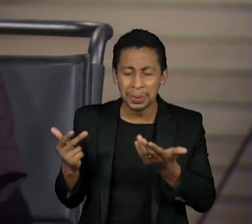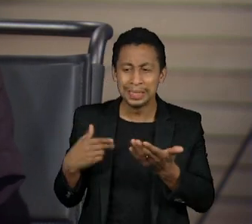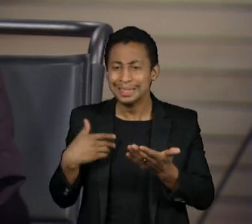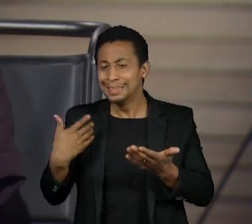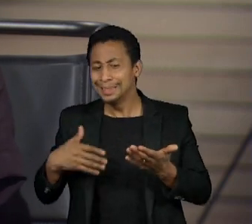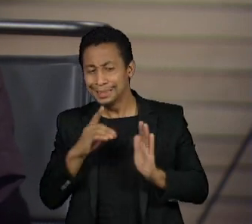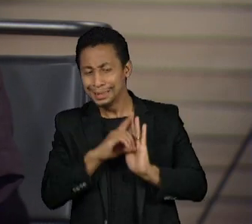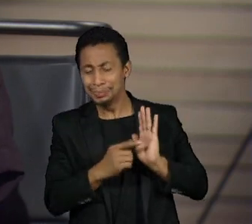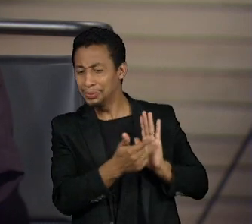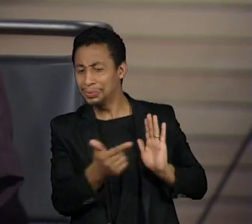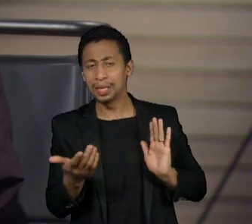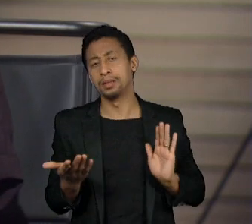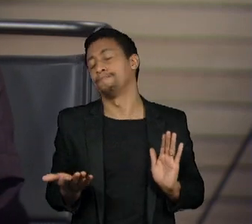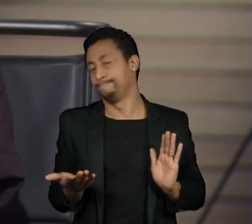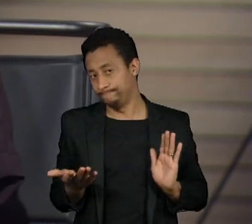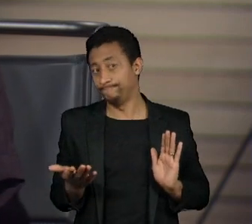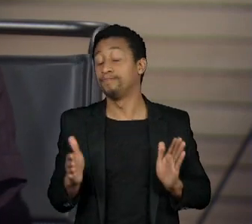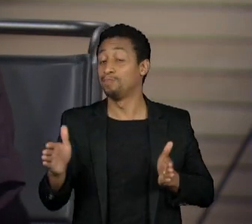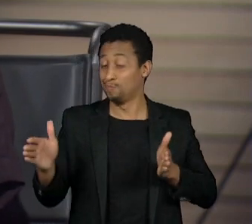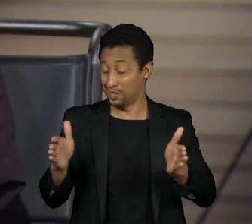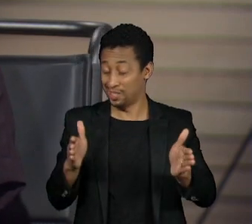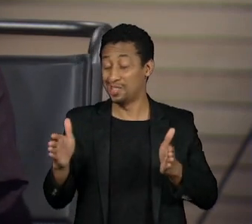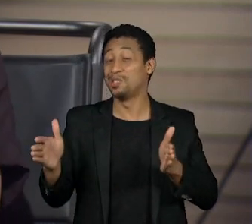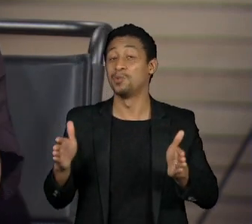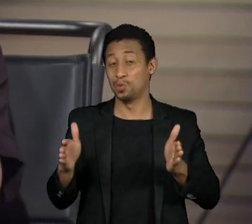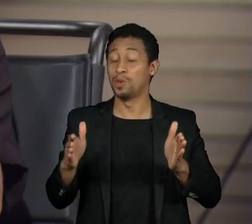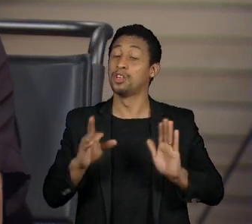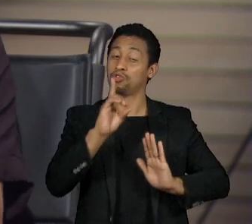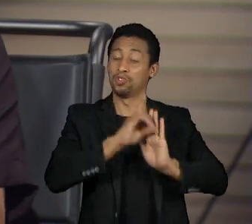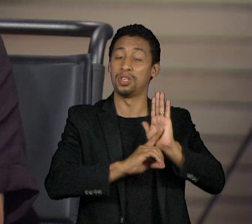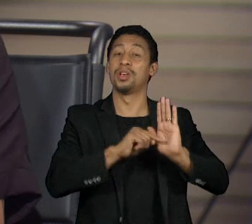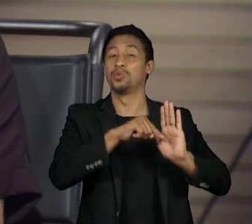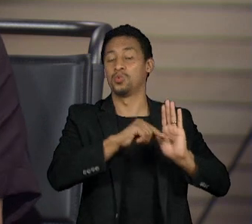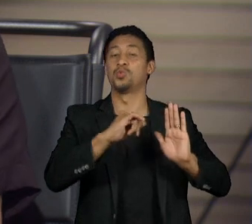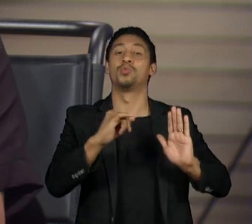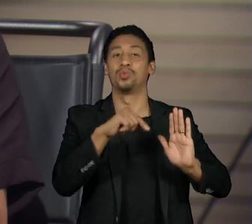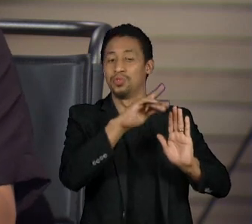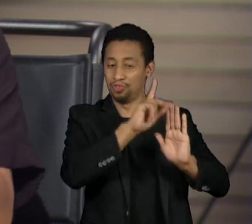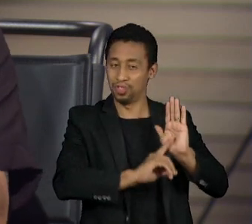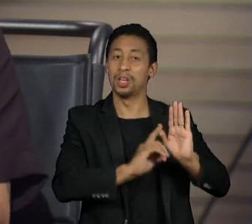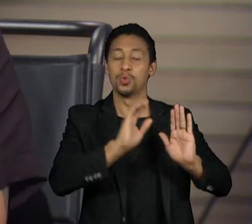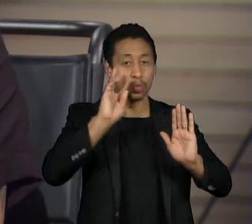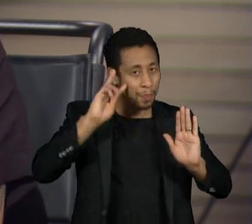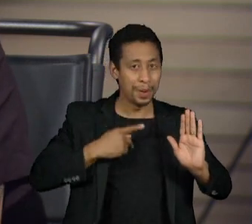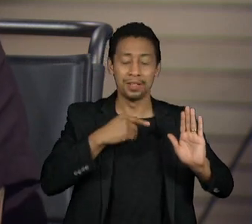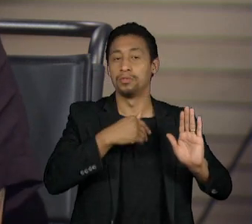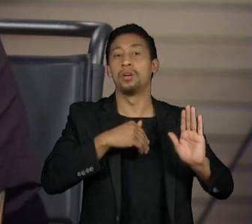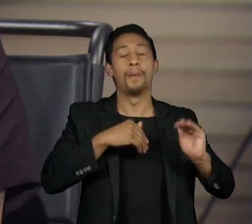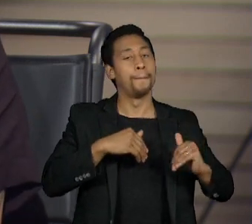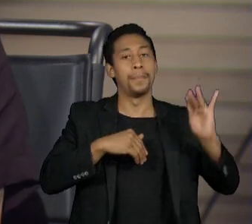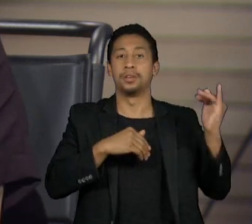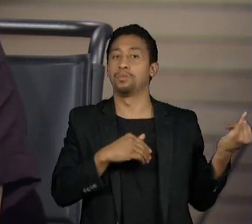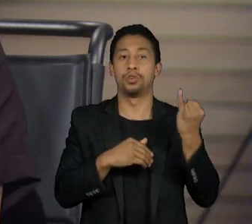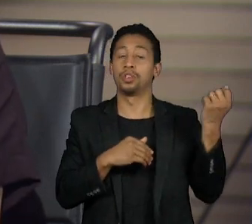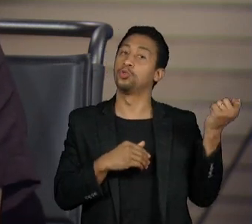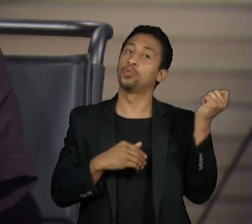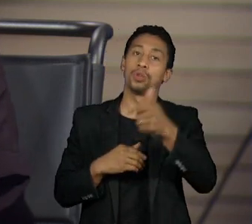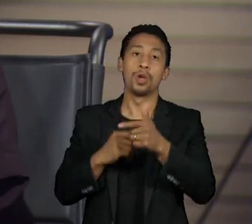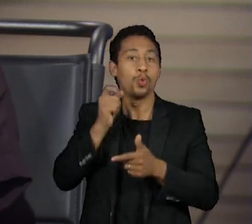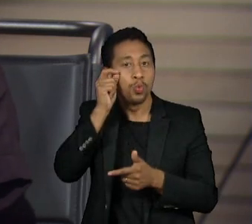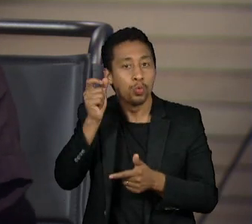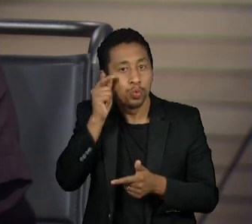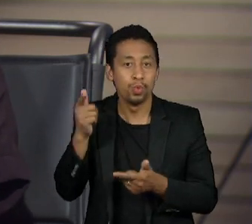isso tudo, então, nesse momento, o respeito aos direitos humanos dessa menina, ele é superior a essa prática cultural. E se a